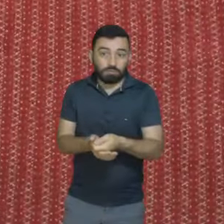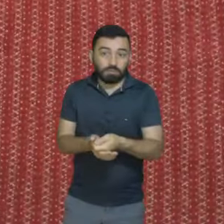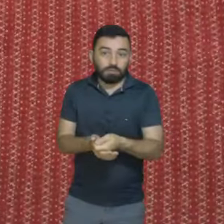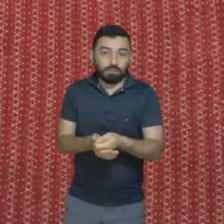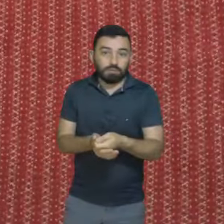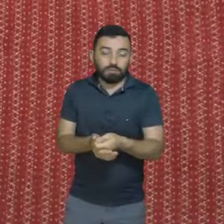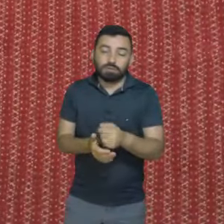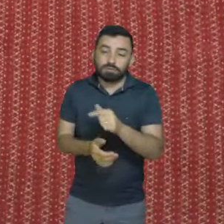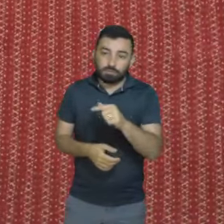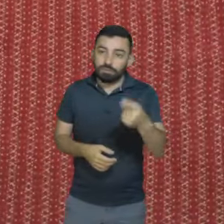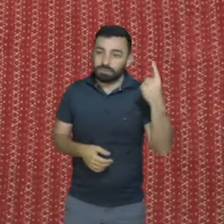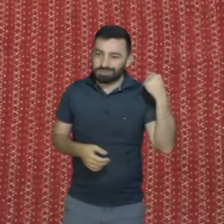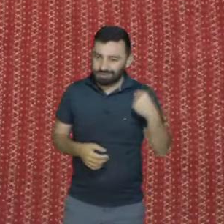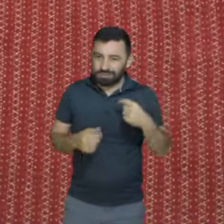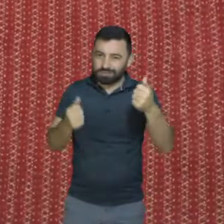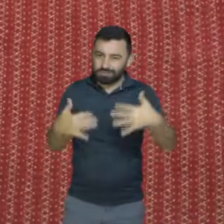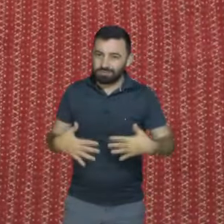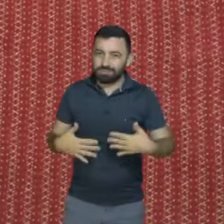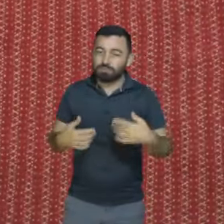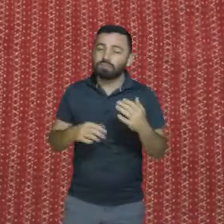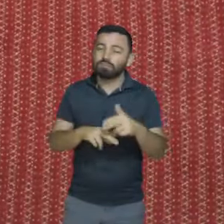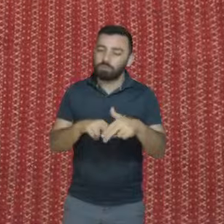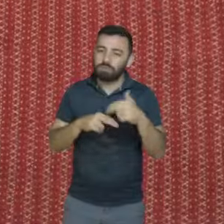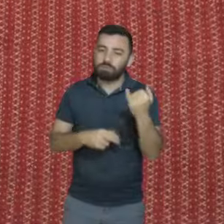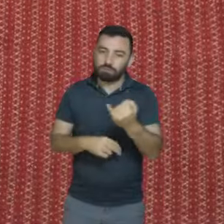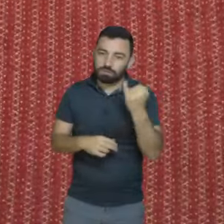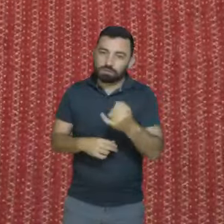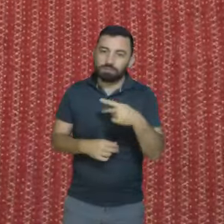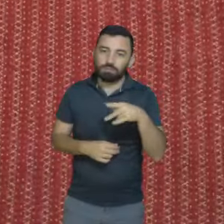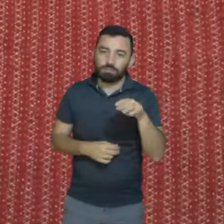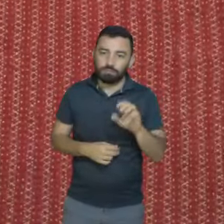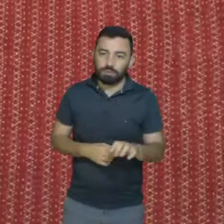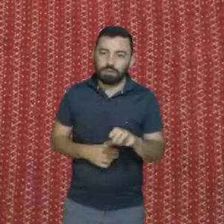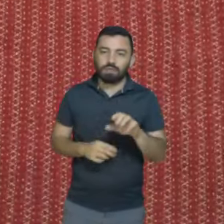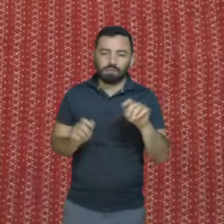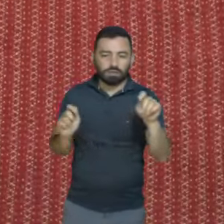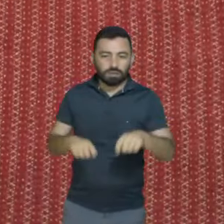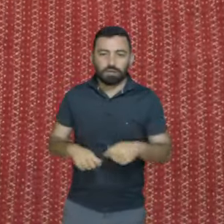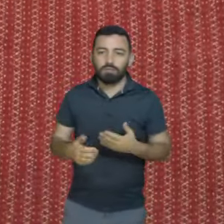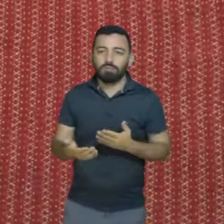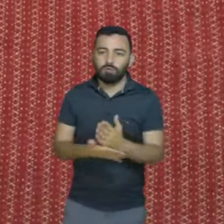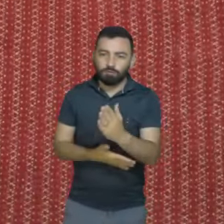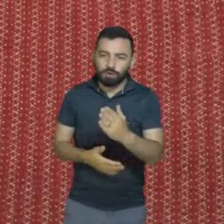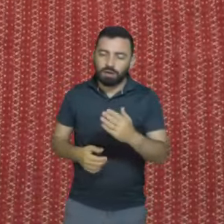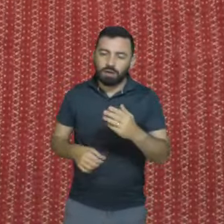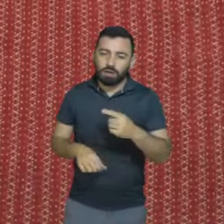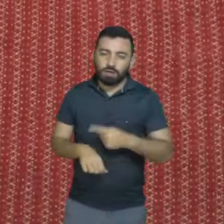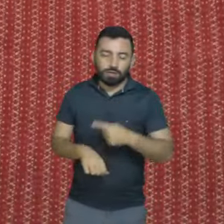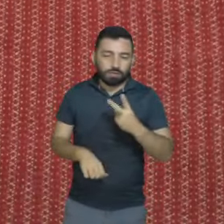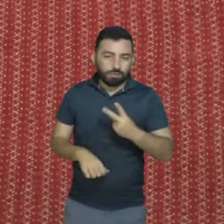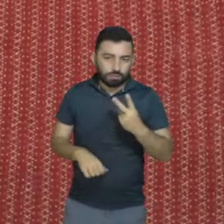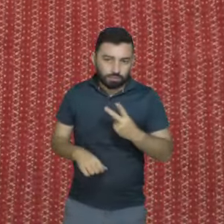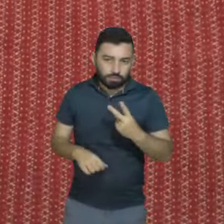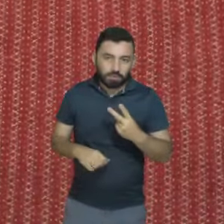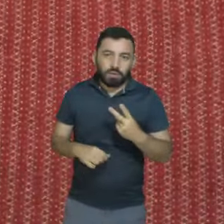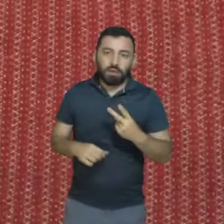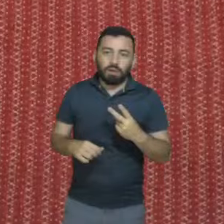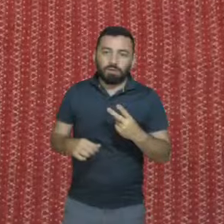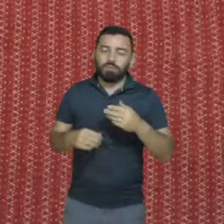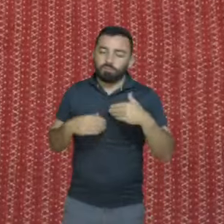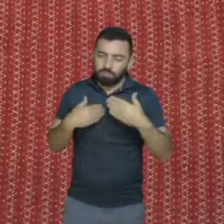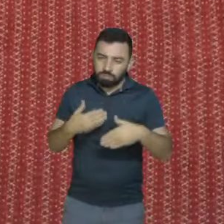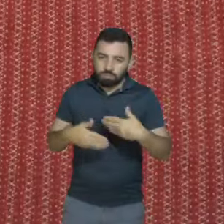semana passada. Então, por isso que é tão importante essa PEC, para que a gente possa aprovar nos dois turnos nessa casa, promulgar pela